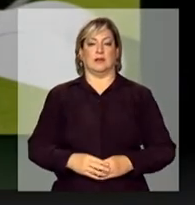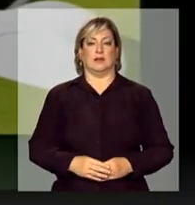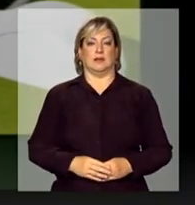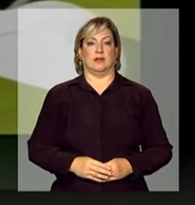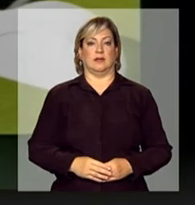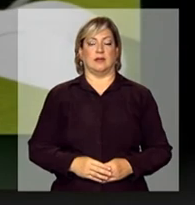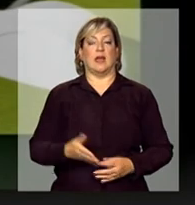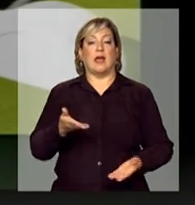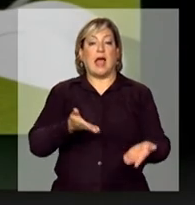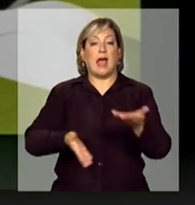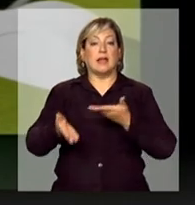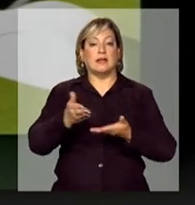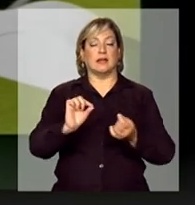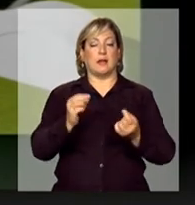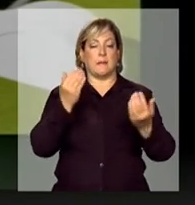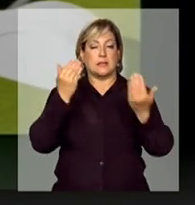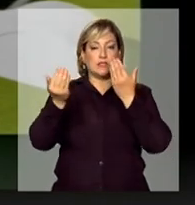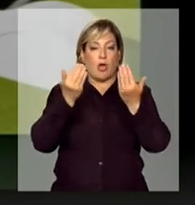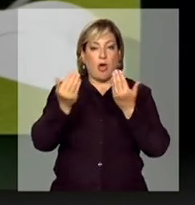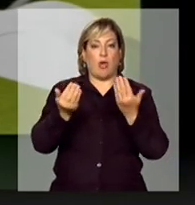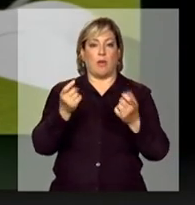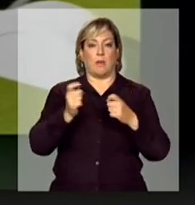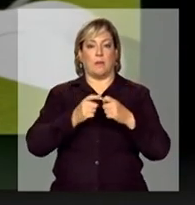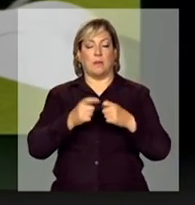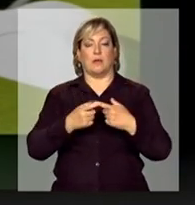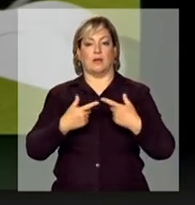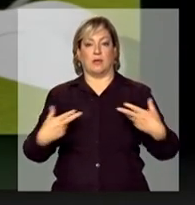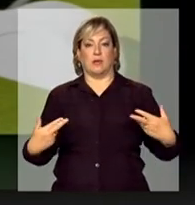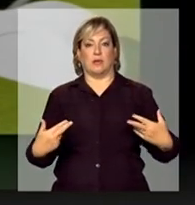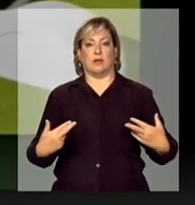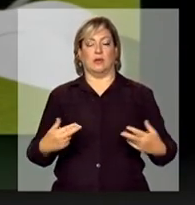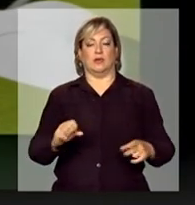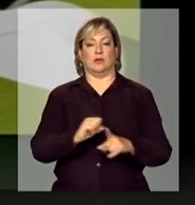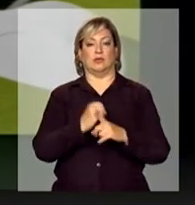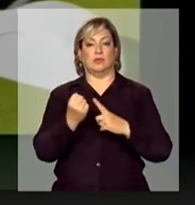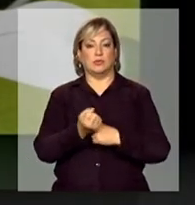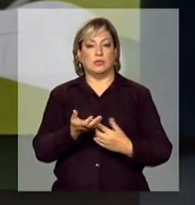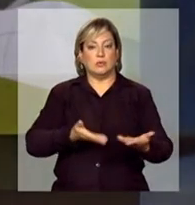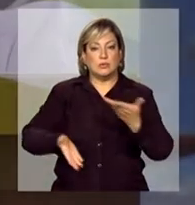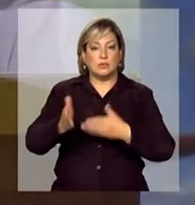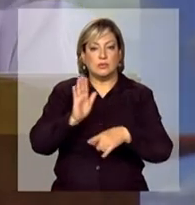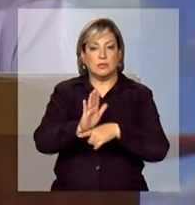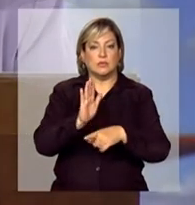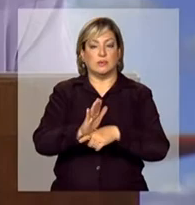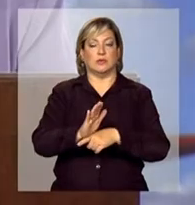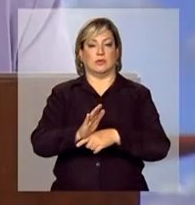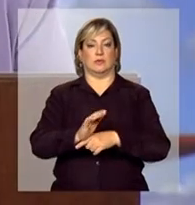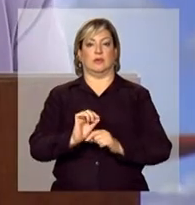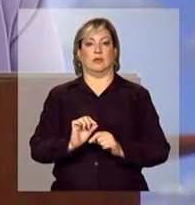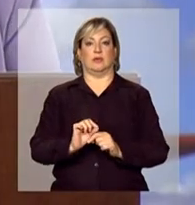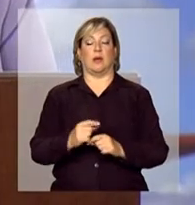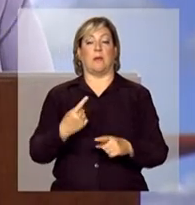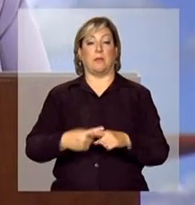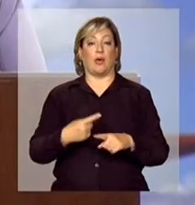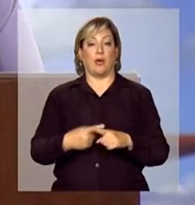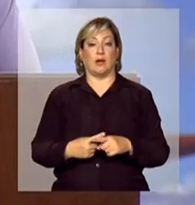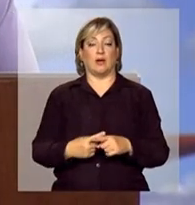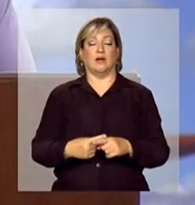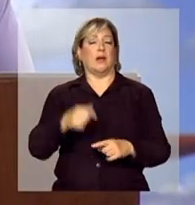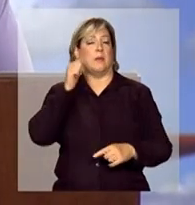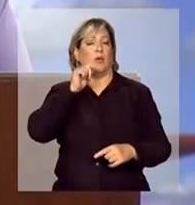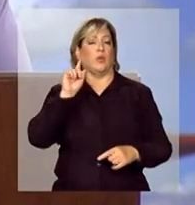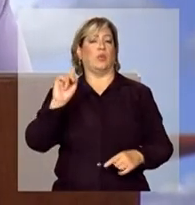e o atendimento psico-social é fundamental porque ele ocorre no momento de grande